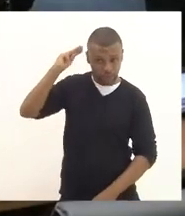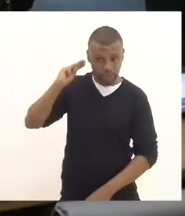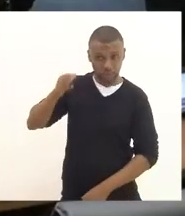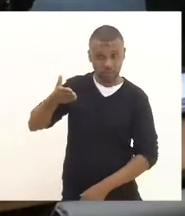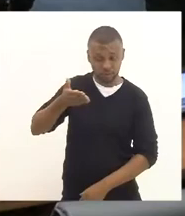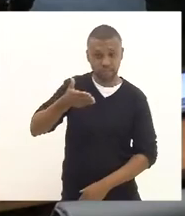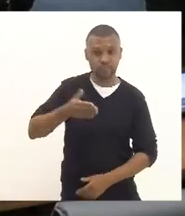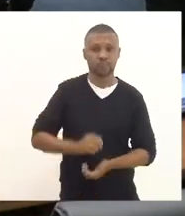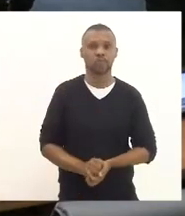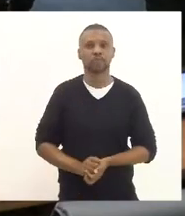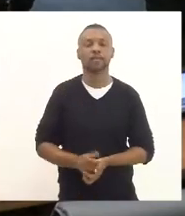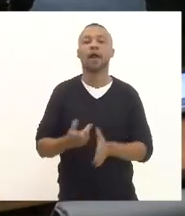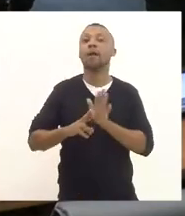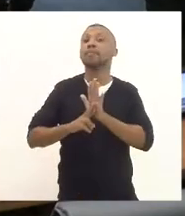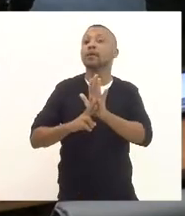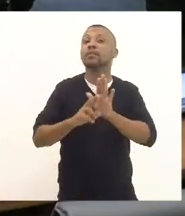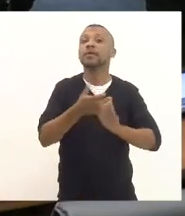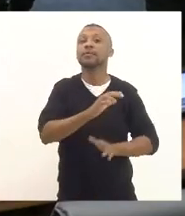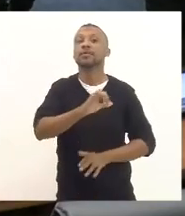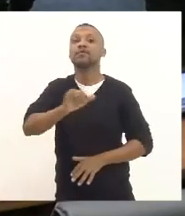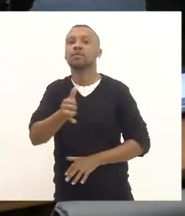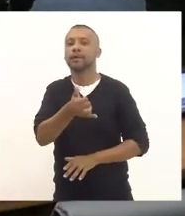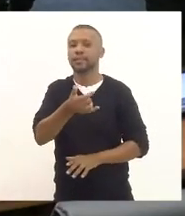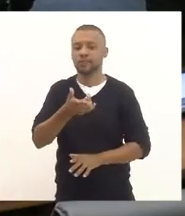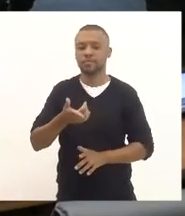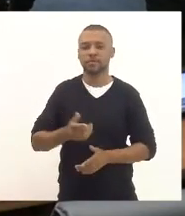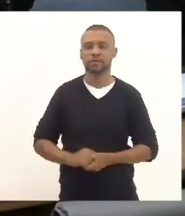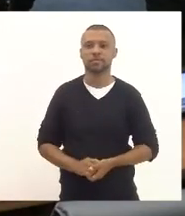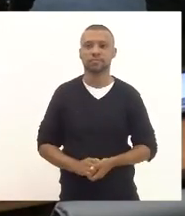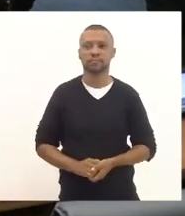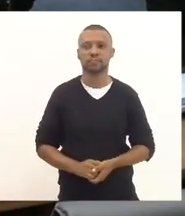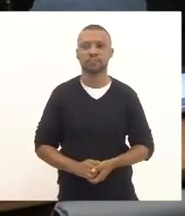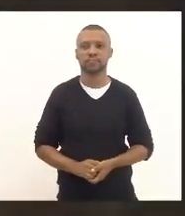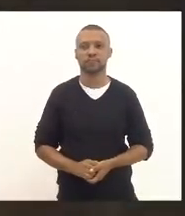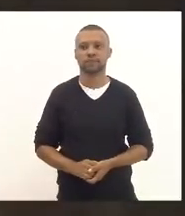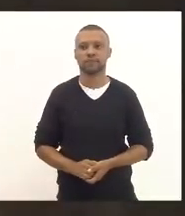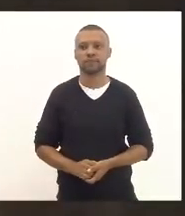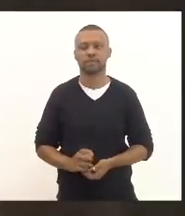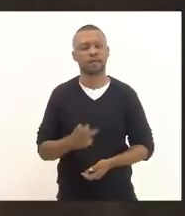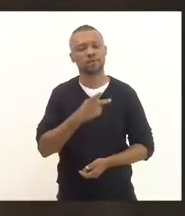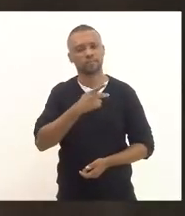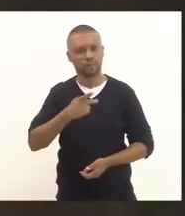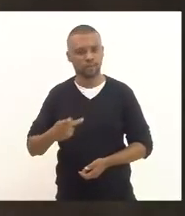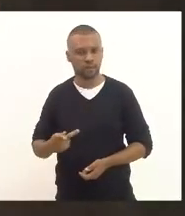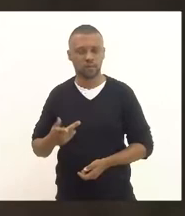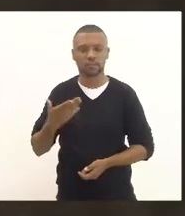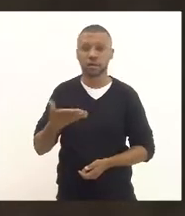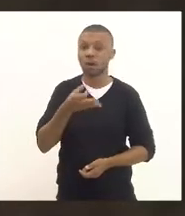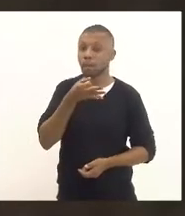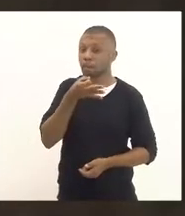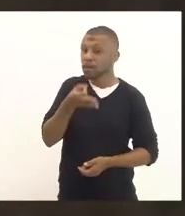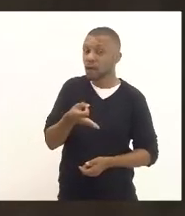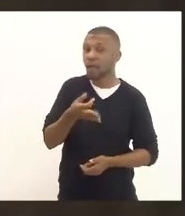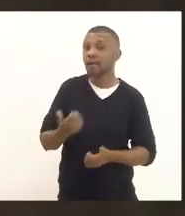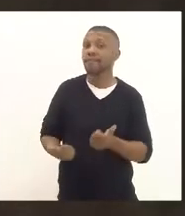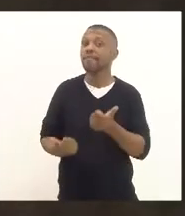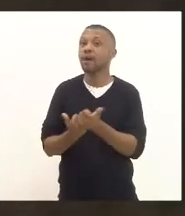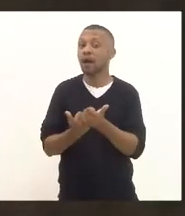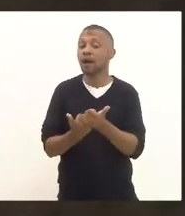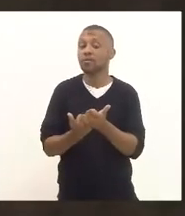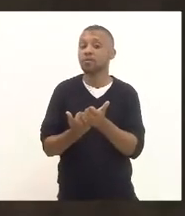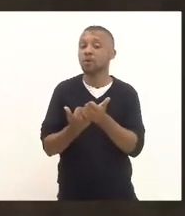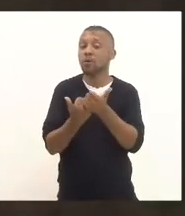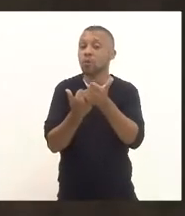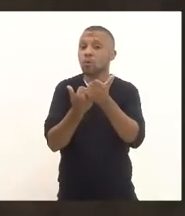o deputado Marcelo comissão de comissão Justiça é só Presidente a parecer favorável com